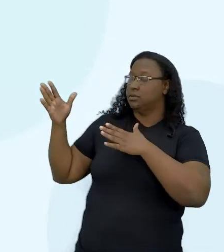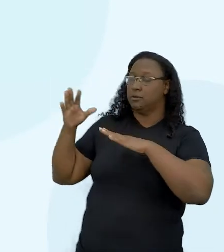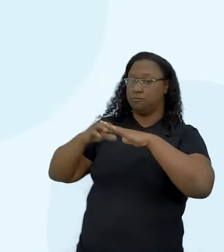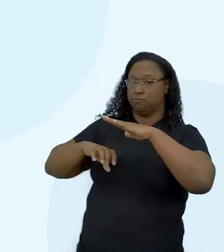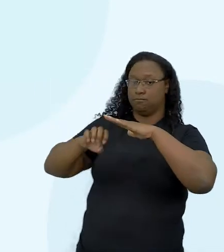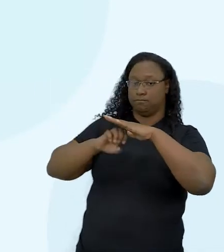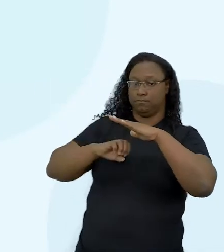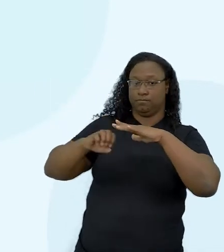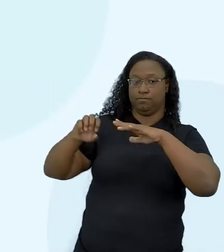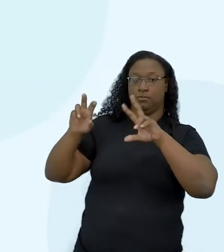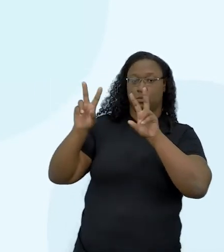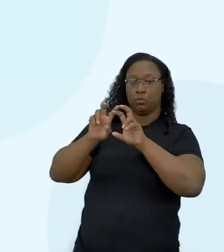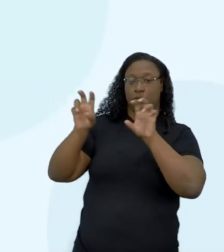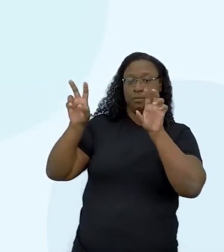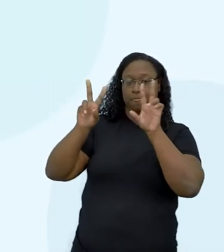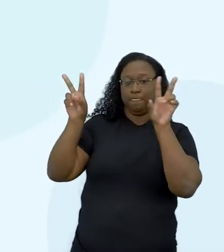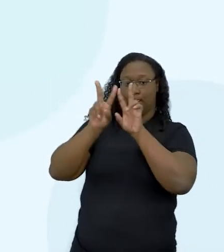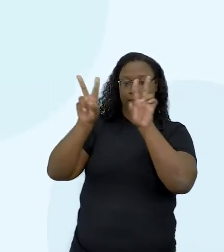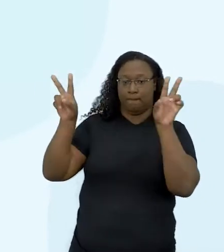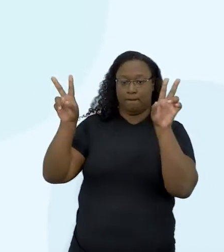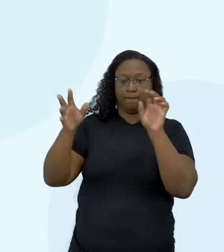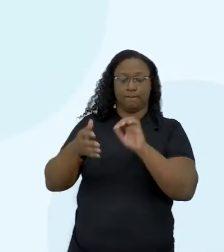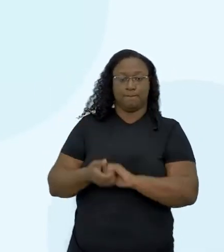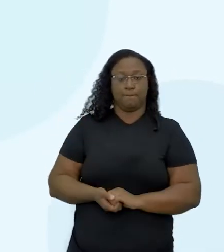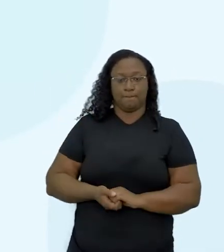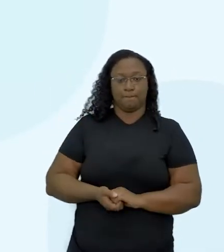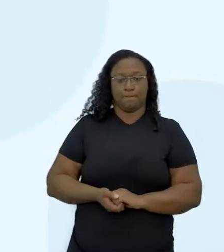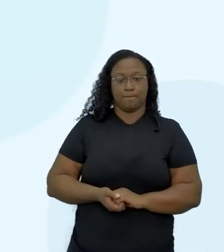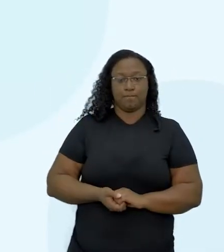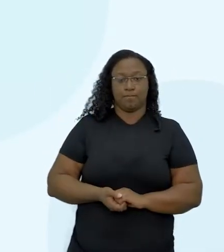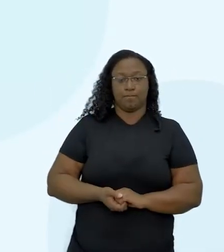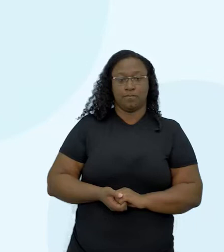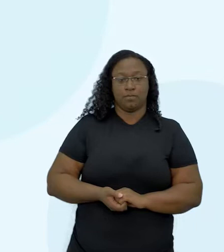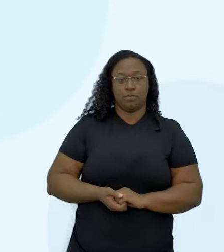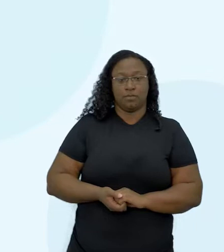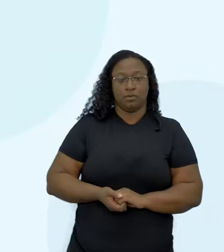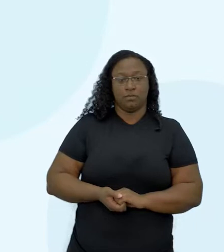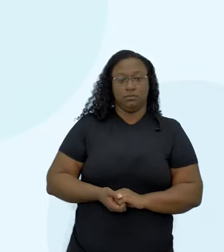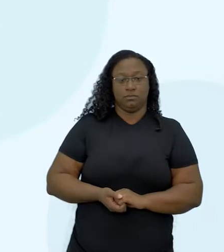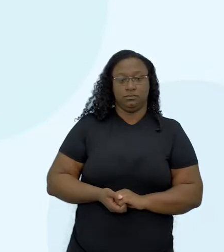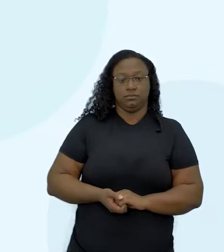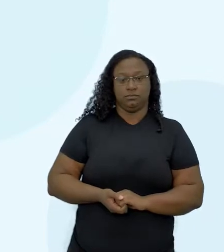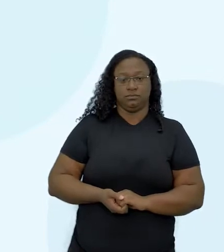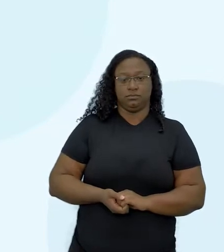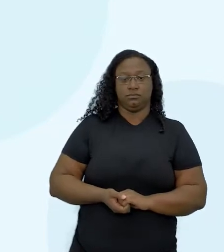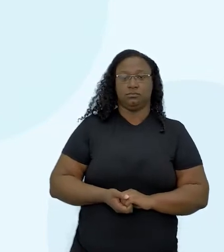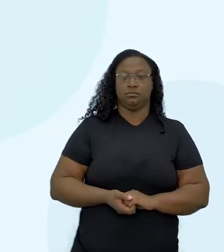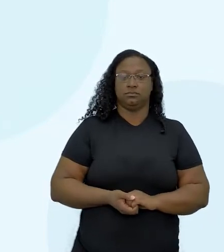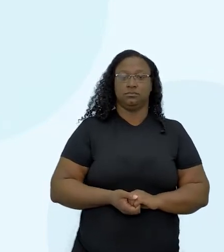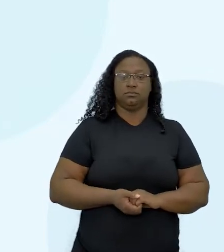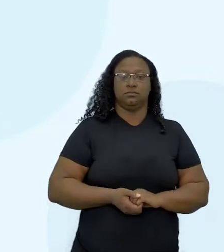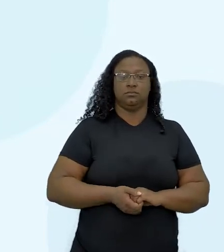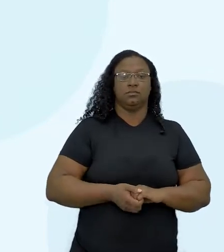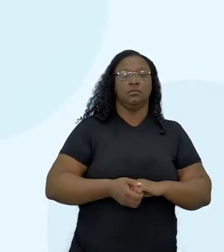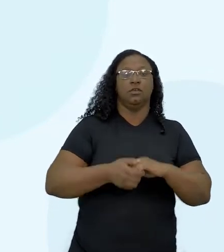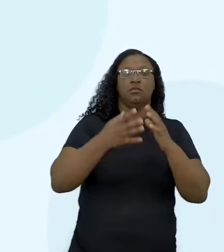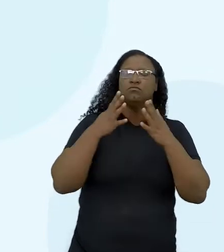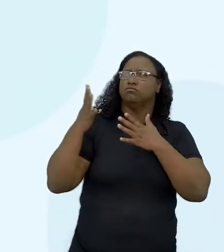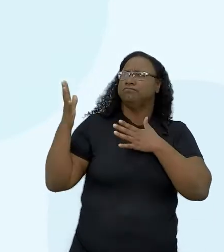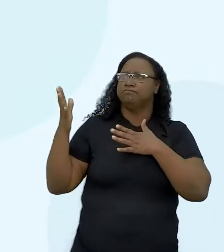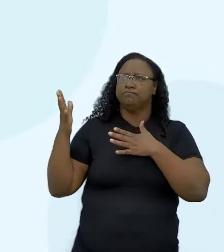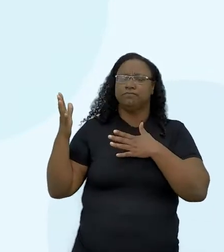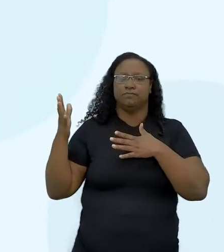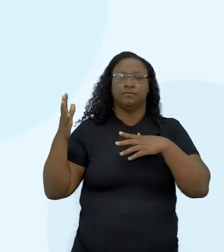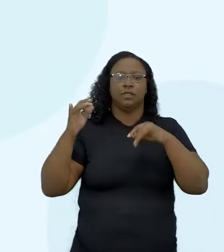desse site aí, Empresa de Pesquisa Energética, sobre a matriz energética e a matriz elétrica. Veja que